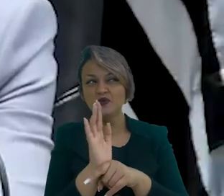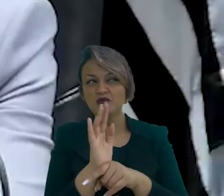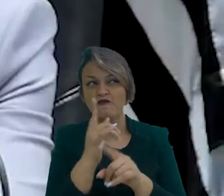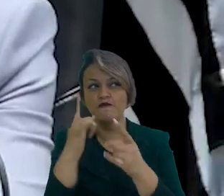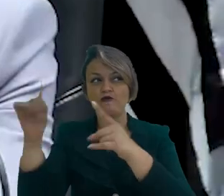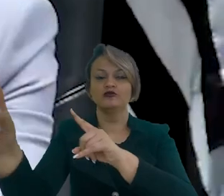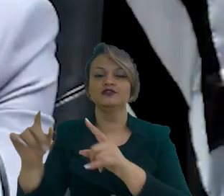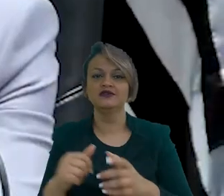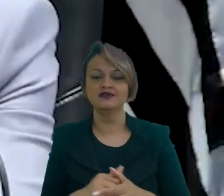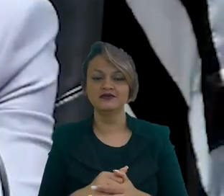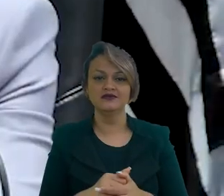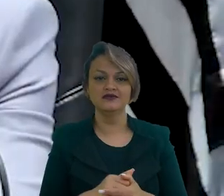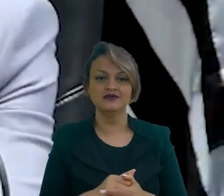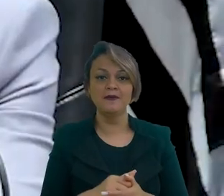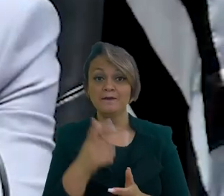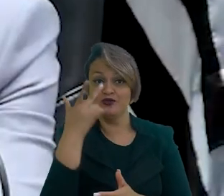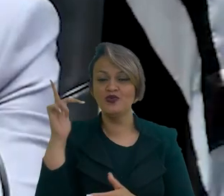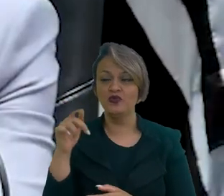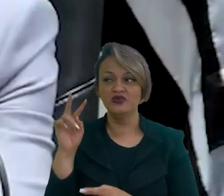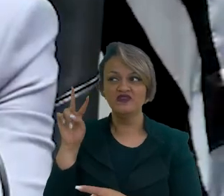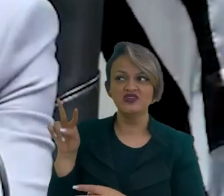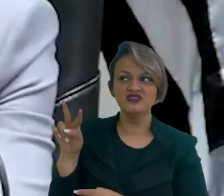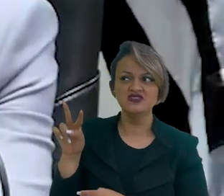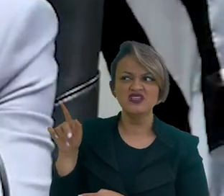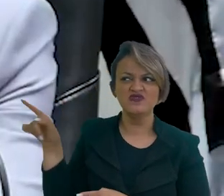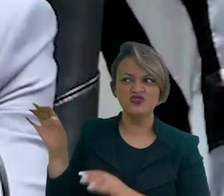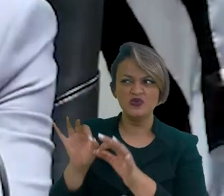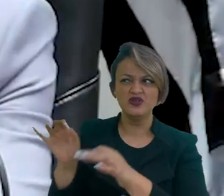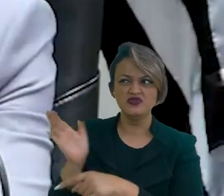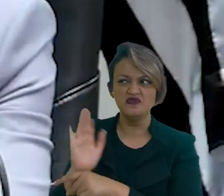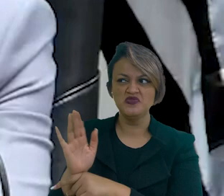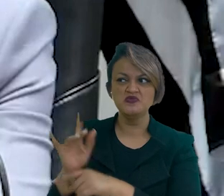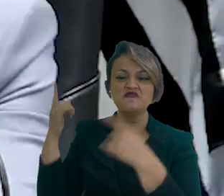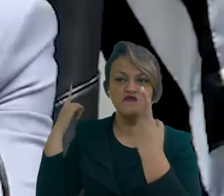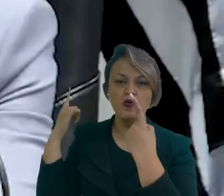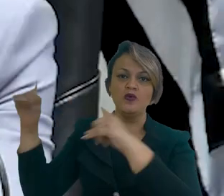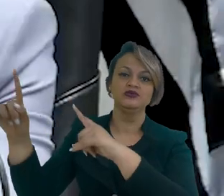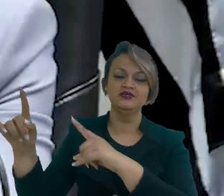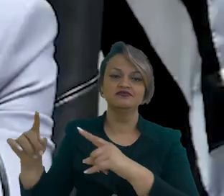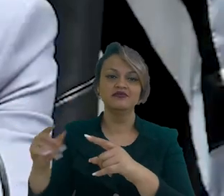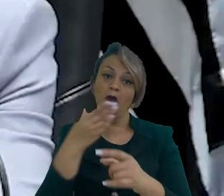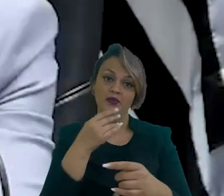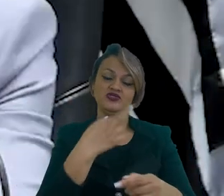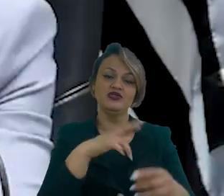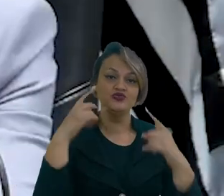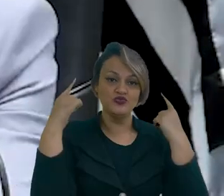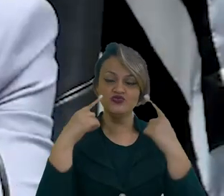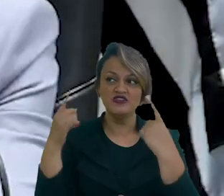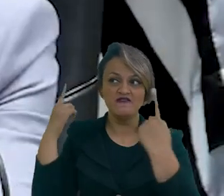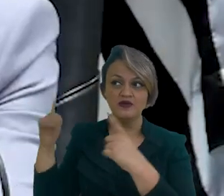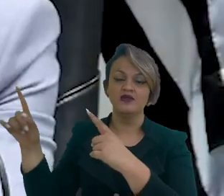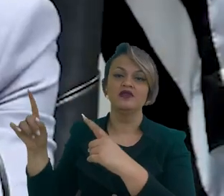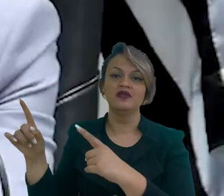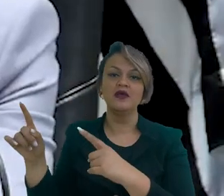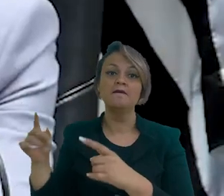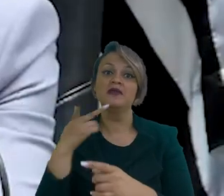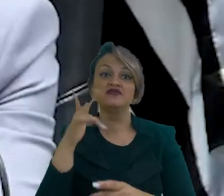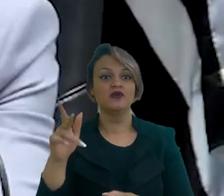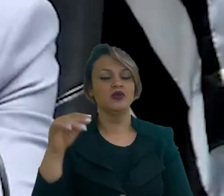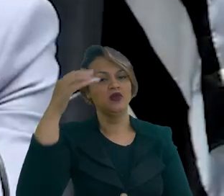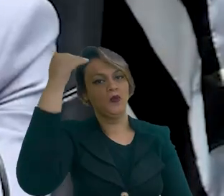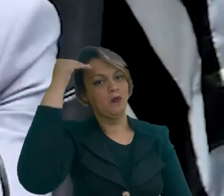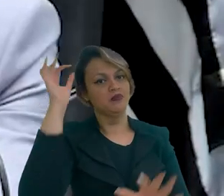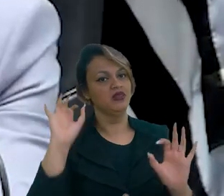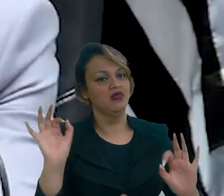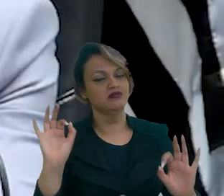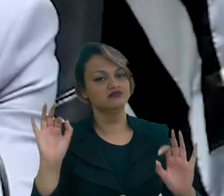ao filme a Premier acontecido após a Primeira Guerra Mundial a Segunda Guerra Mundial então ele foi